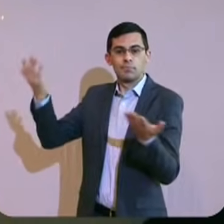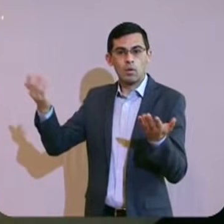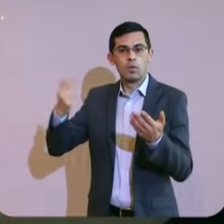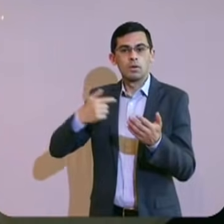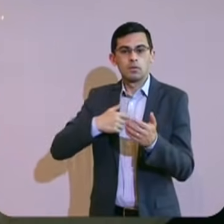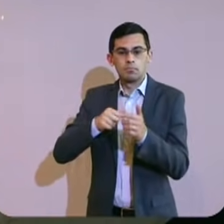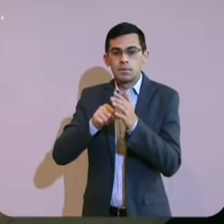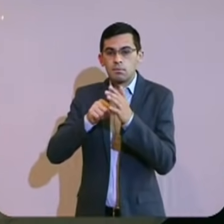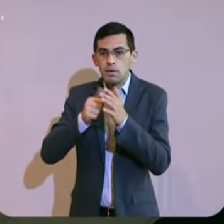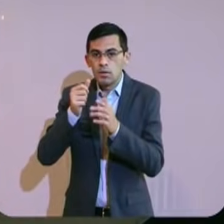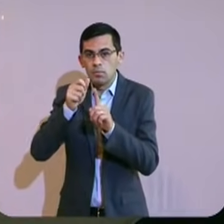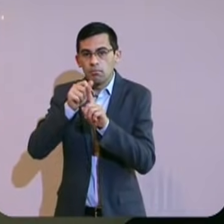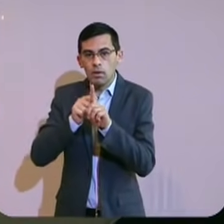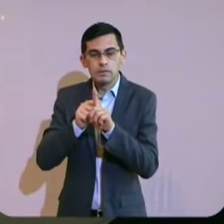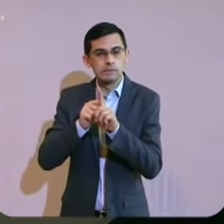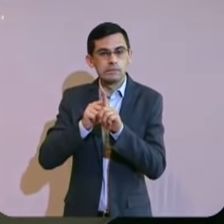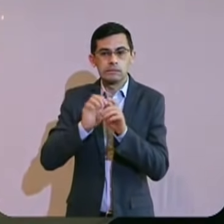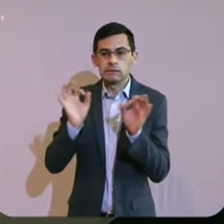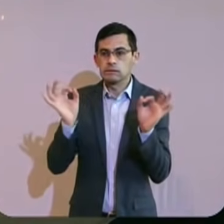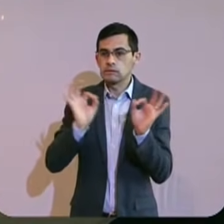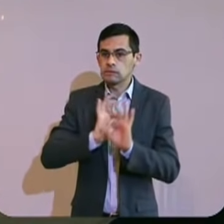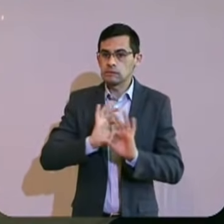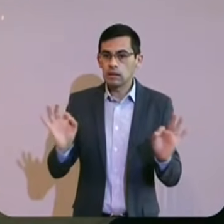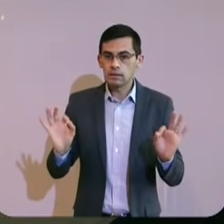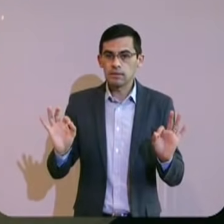Primeiro mês, nada.